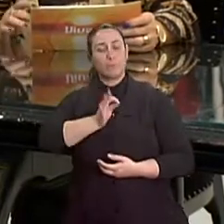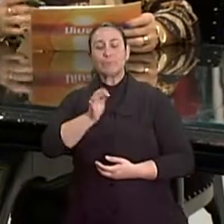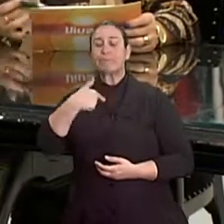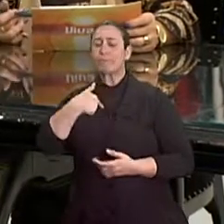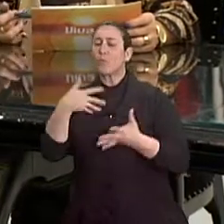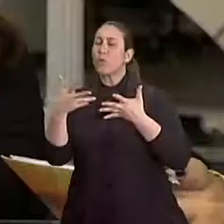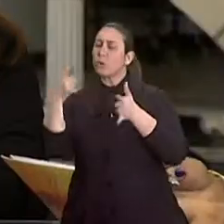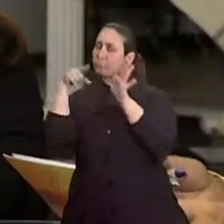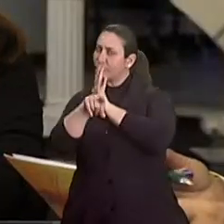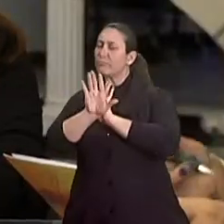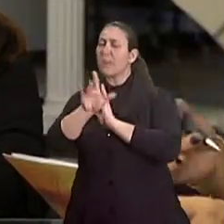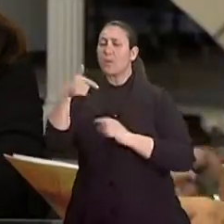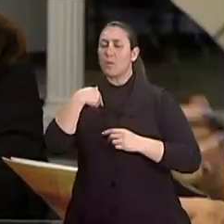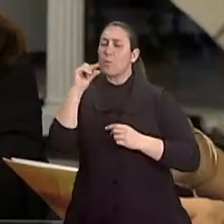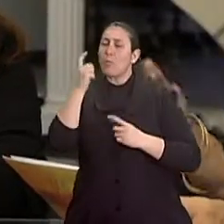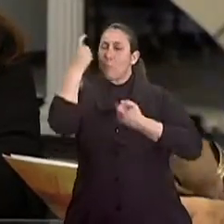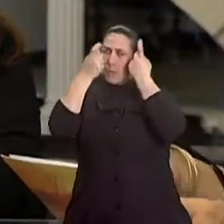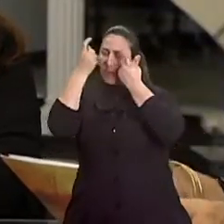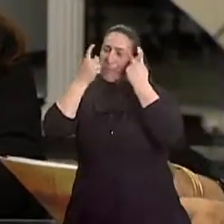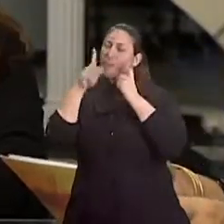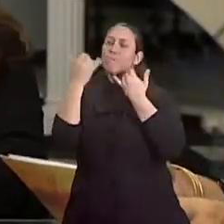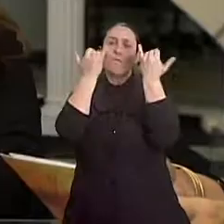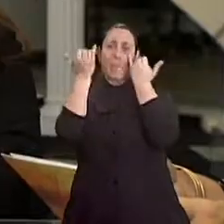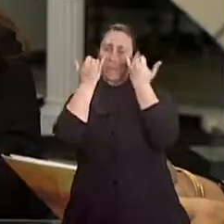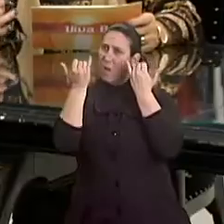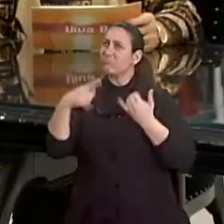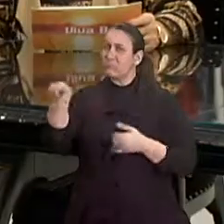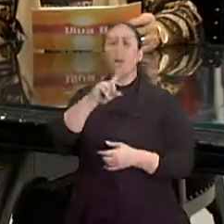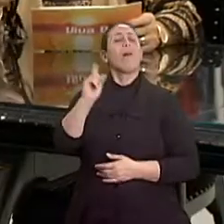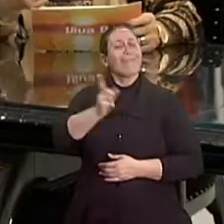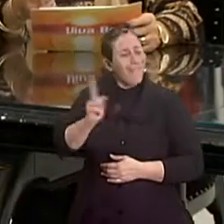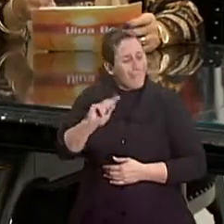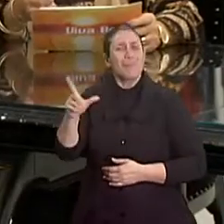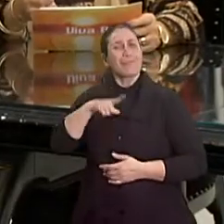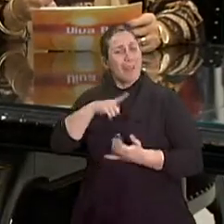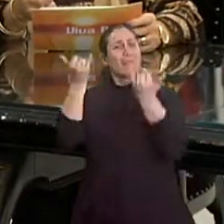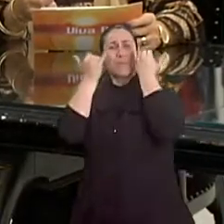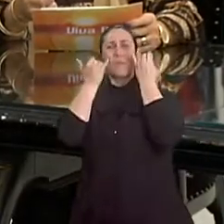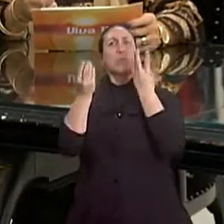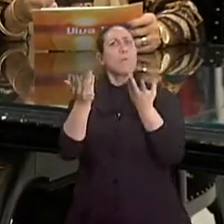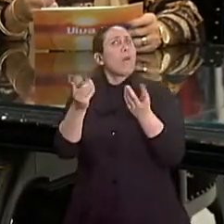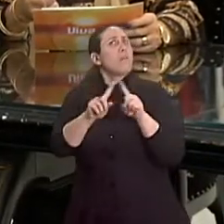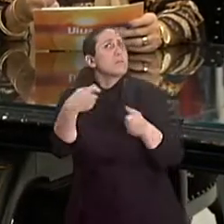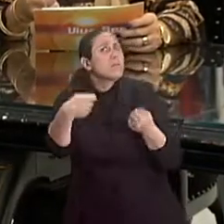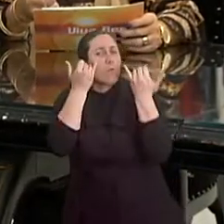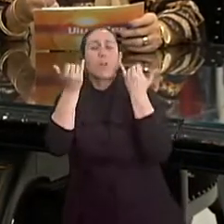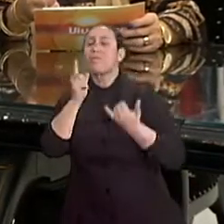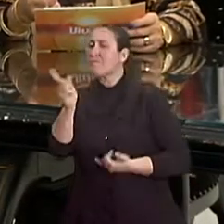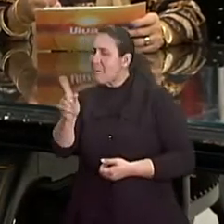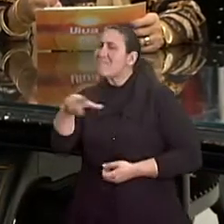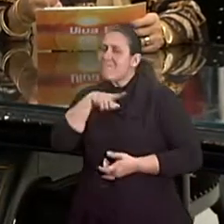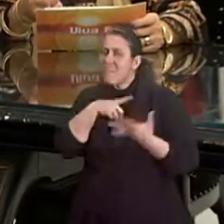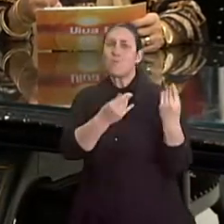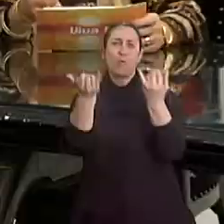é a falta de informação. Não, tem informação demais. A falta de informação. Tem informação demais. Mas aí não tem informação precisa. Mas ninguém, acontece o seguinte, se a